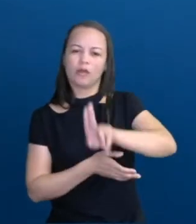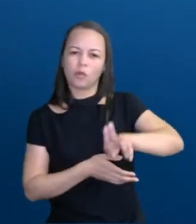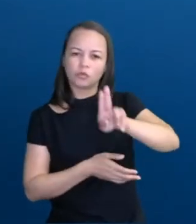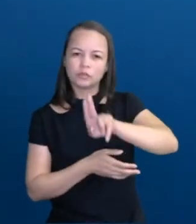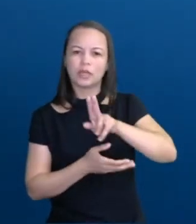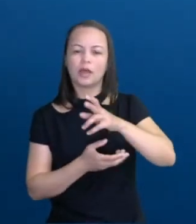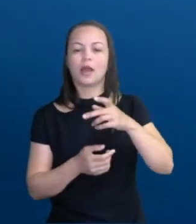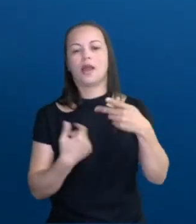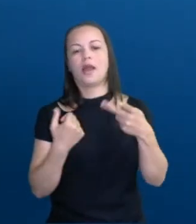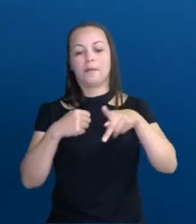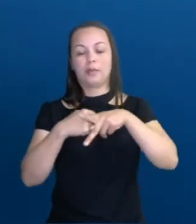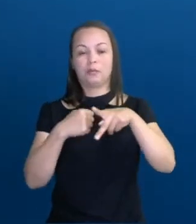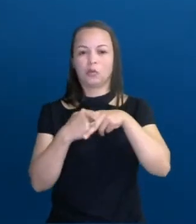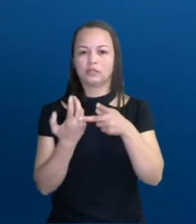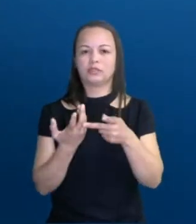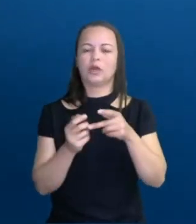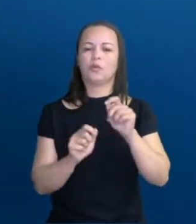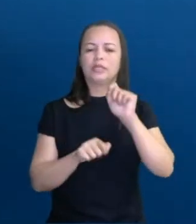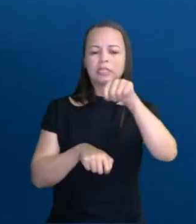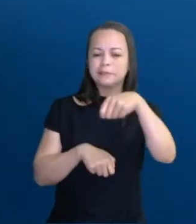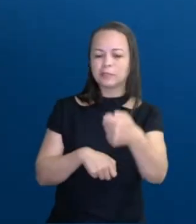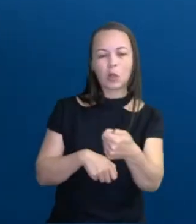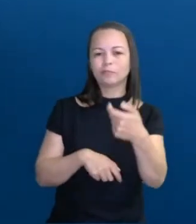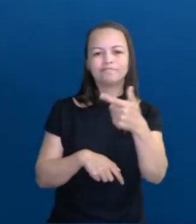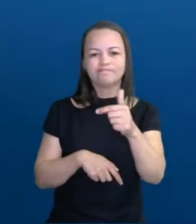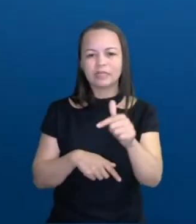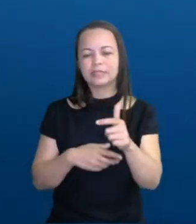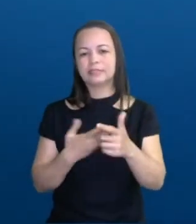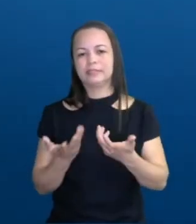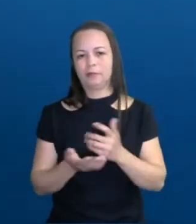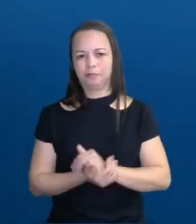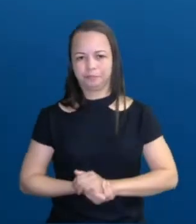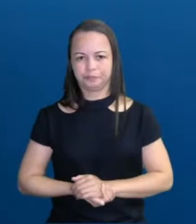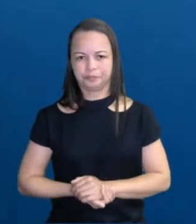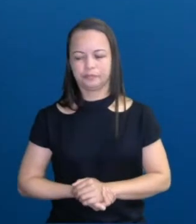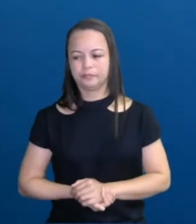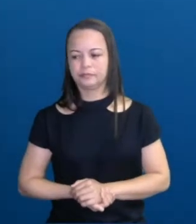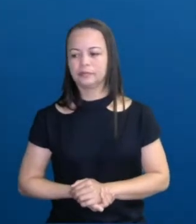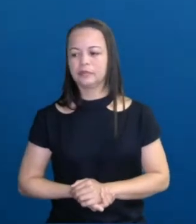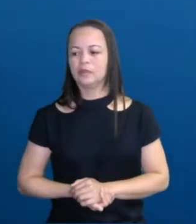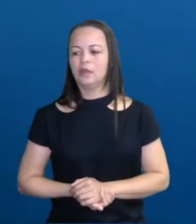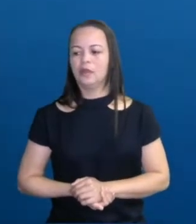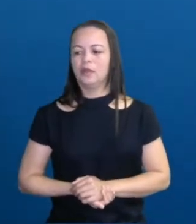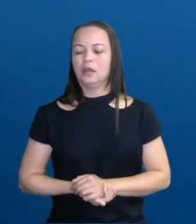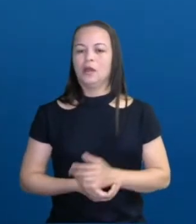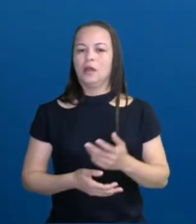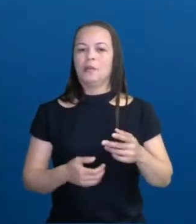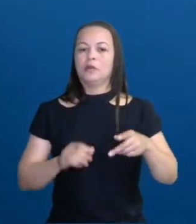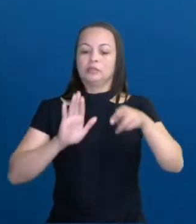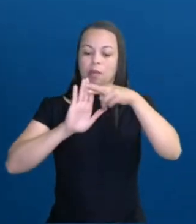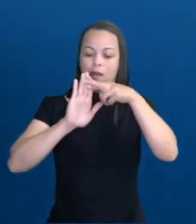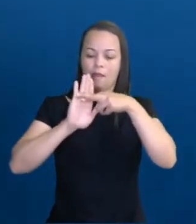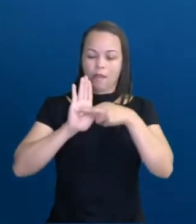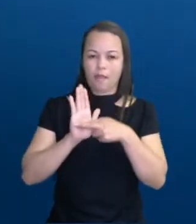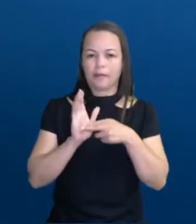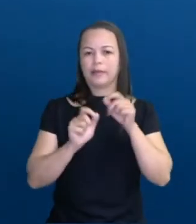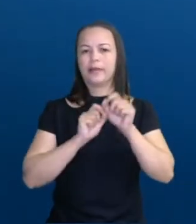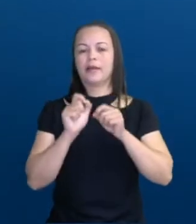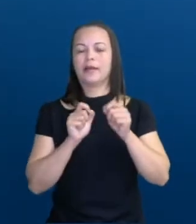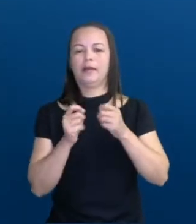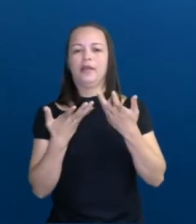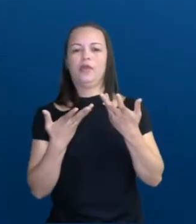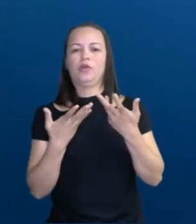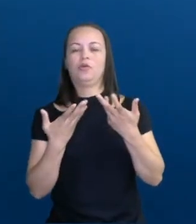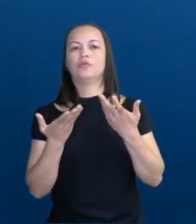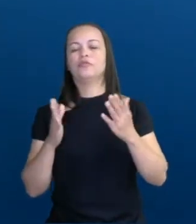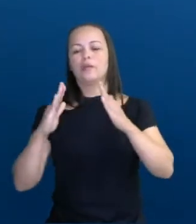correto é vou ao supermercado vamos continuar a próxima regra é a regra do